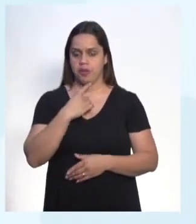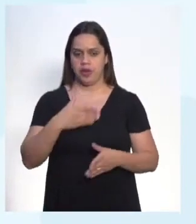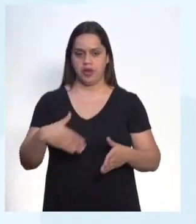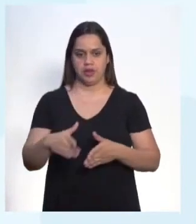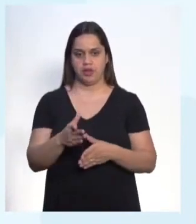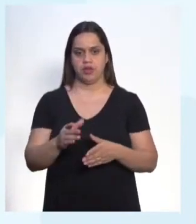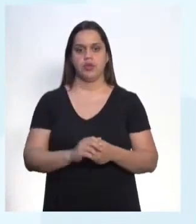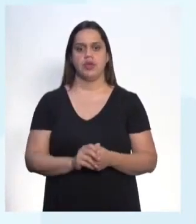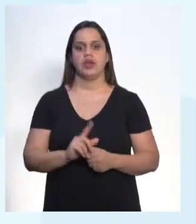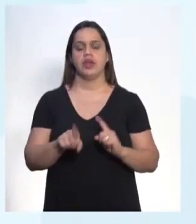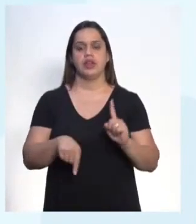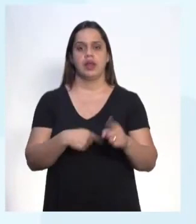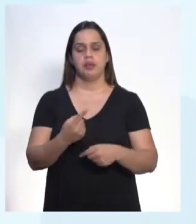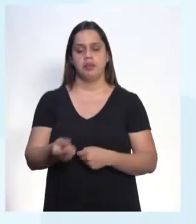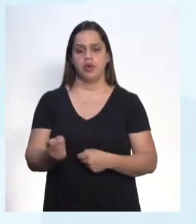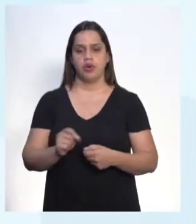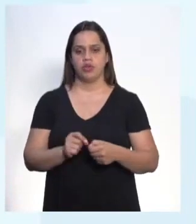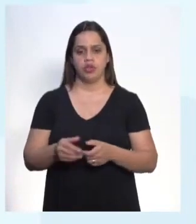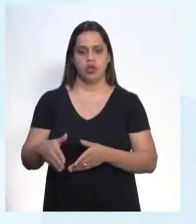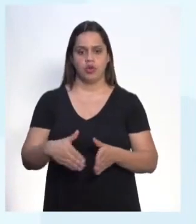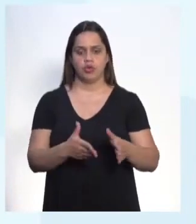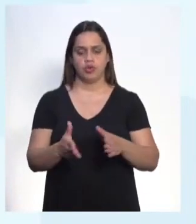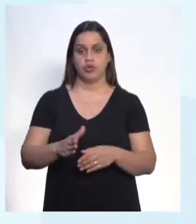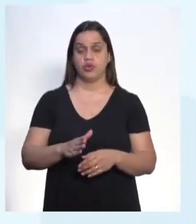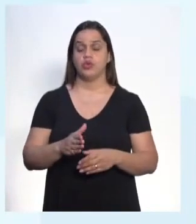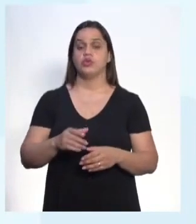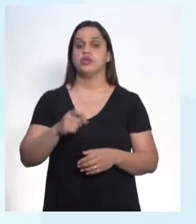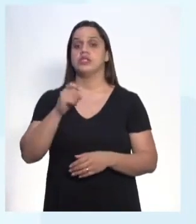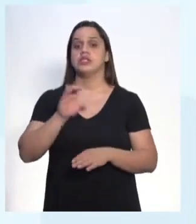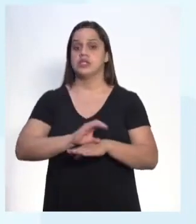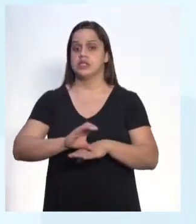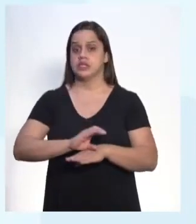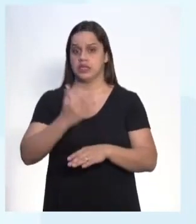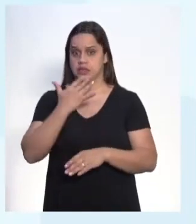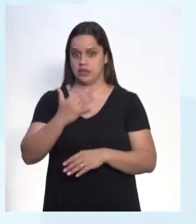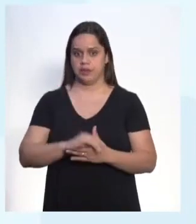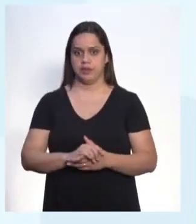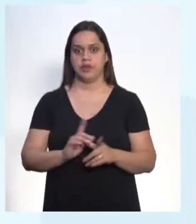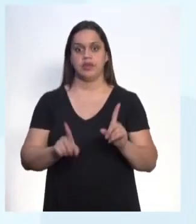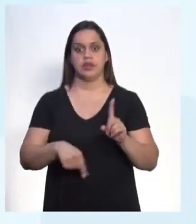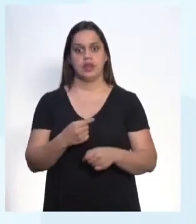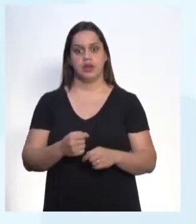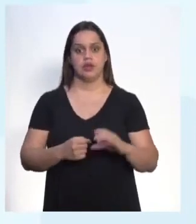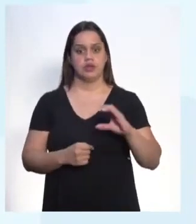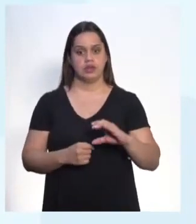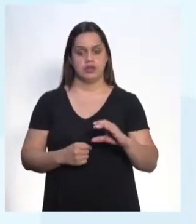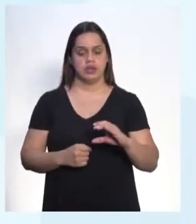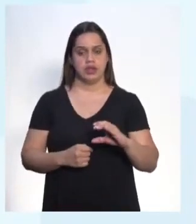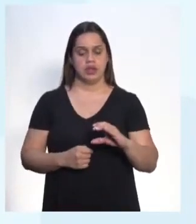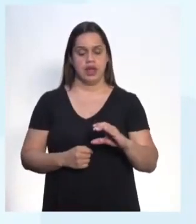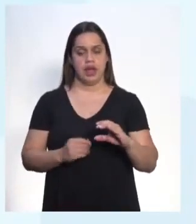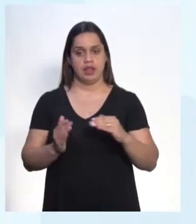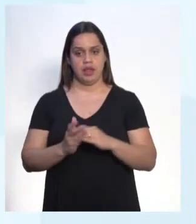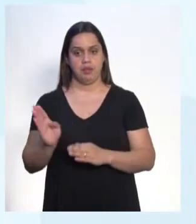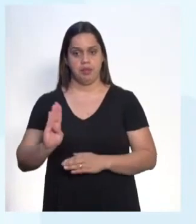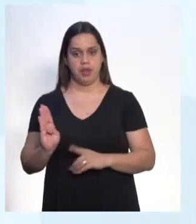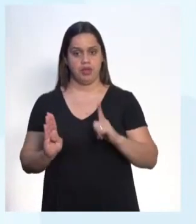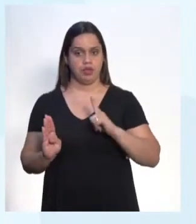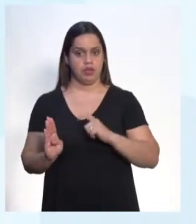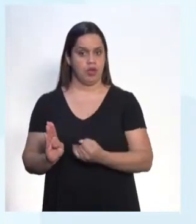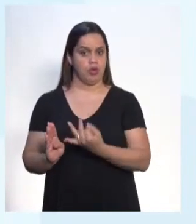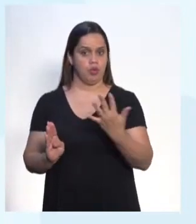e passei depois por este caminho cinza. Então, de C para B, quantas